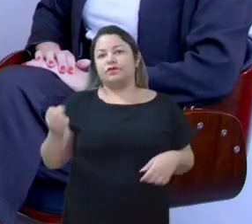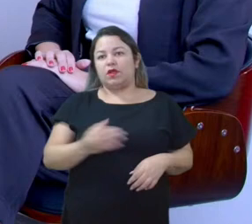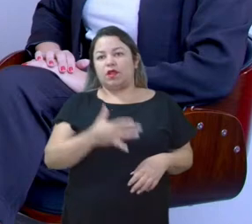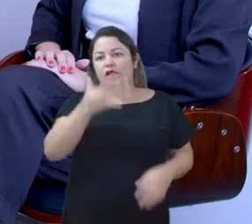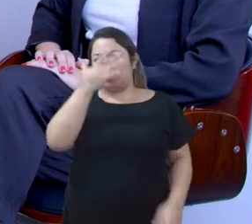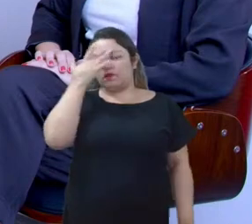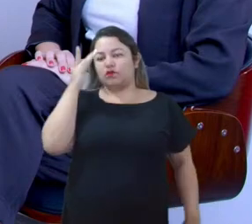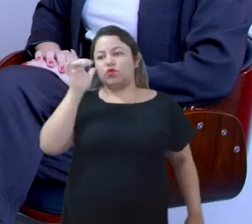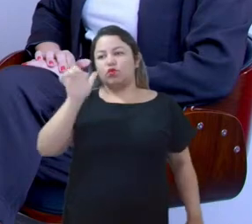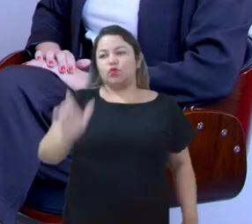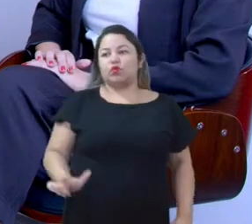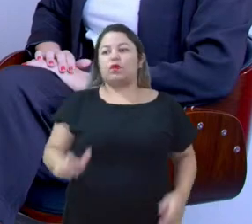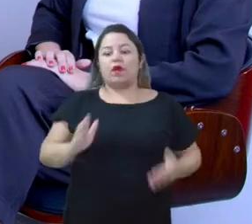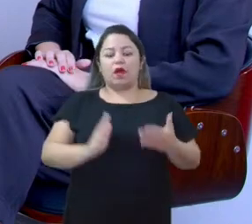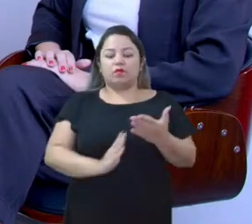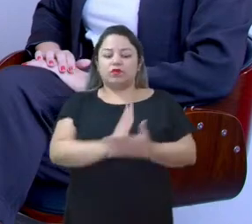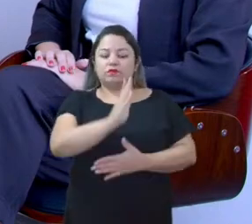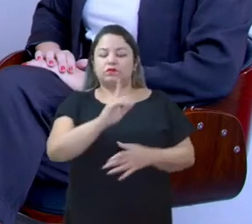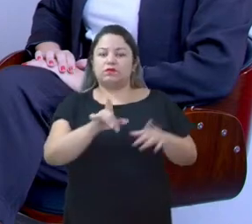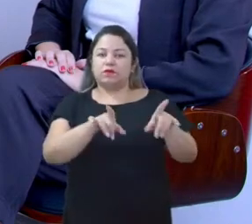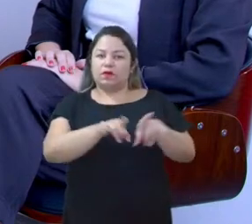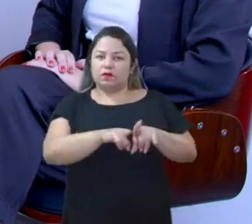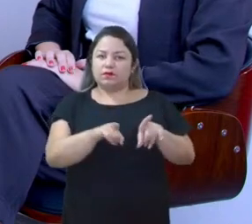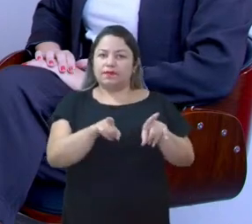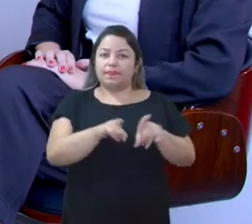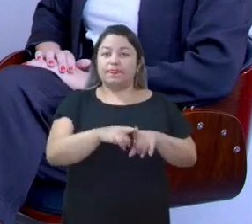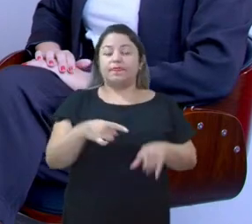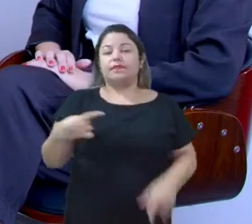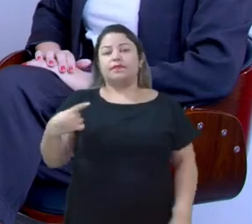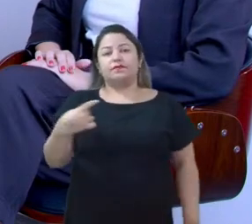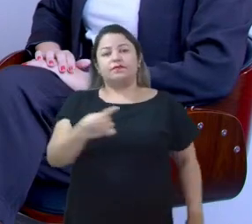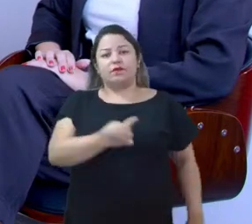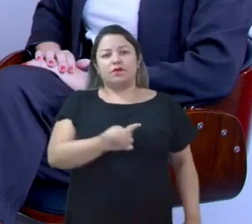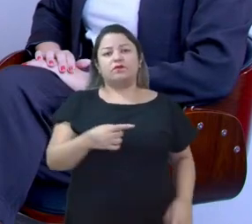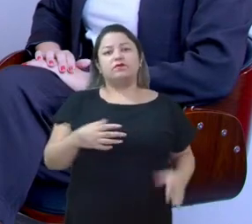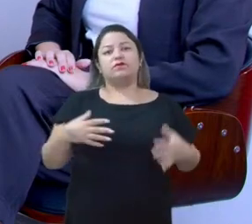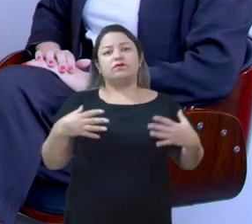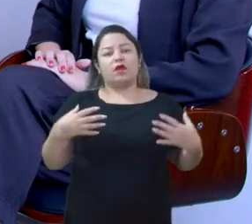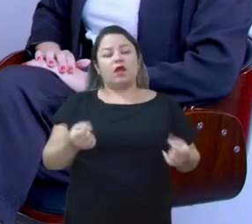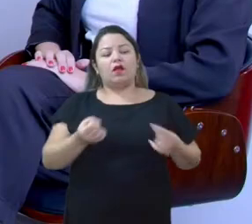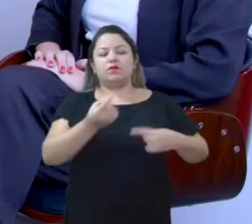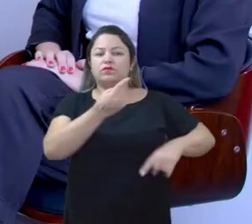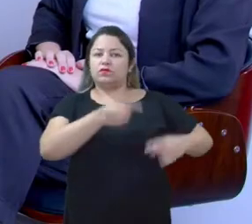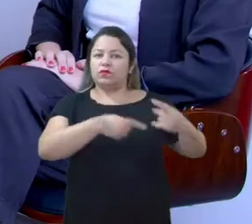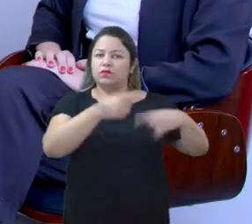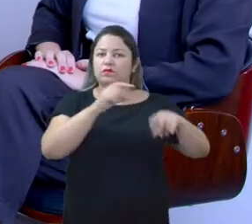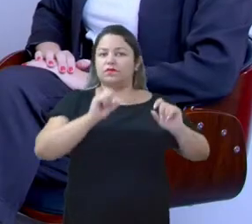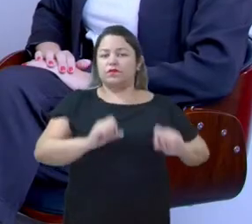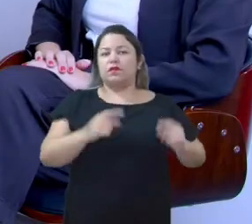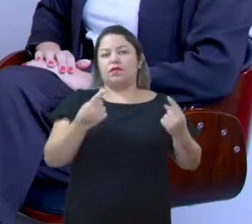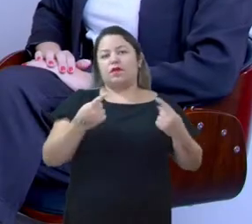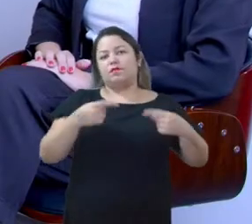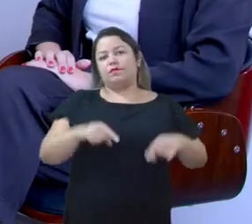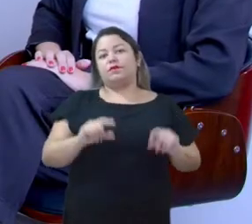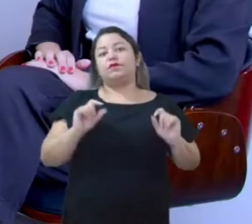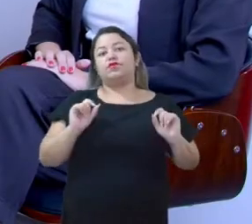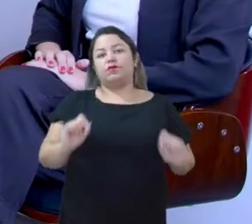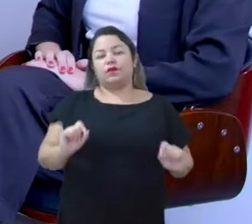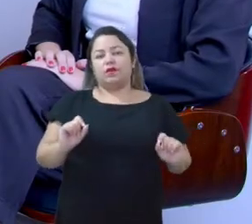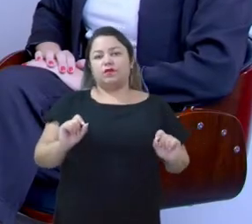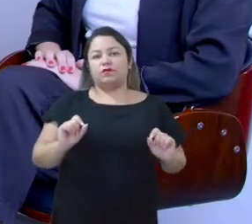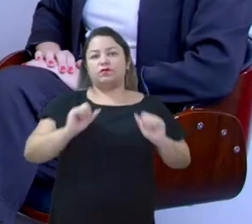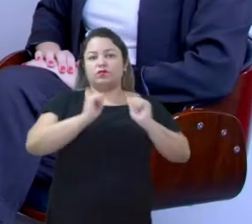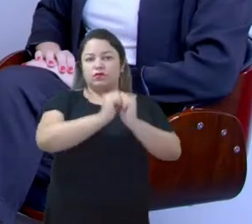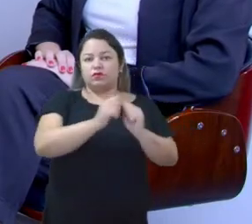Aí sim, aprovando a admissibilidade, nós vamos construir na política,